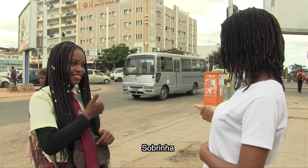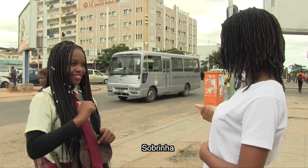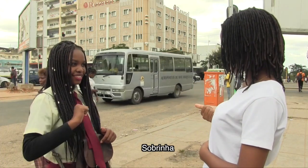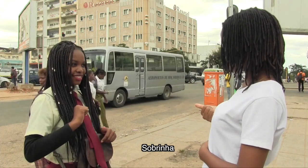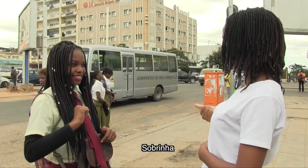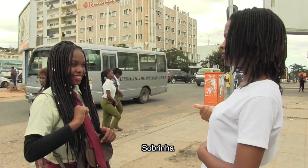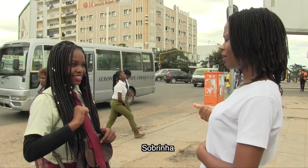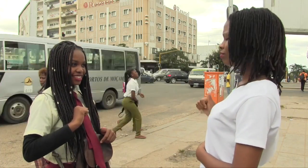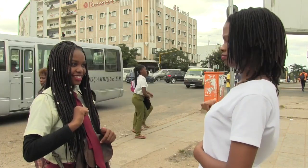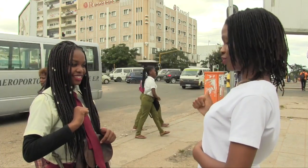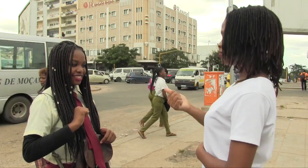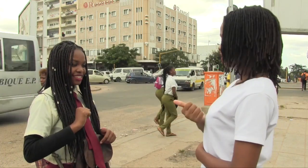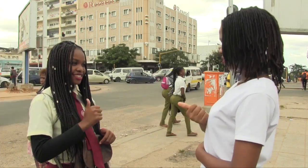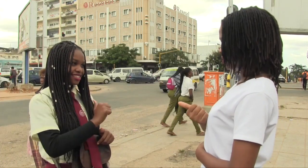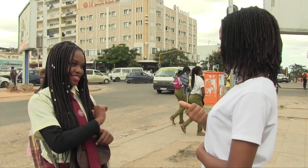Sobrinha,